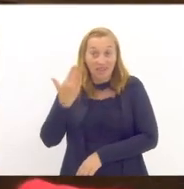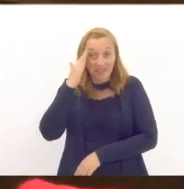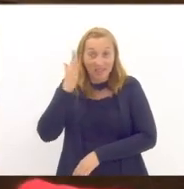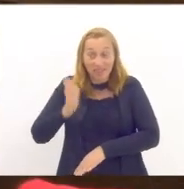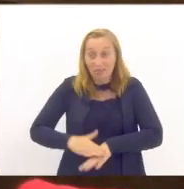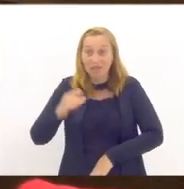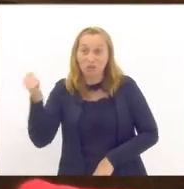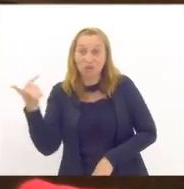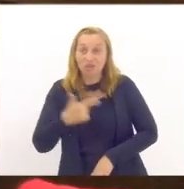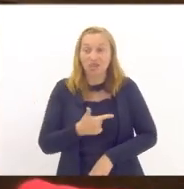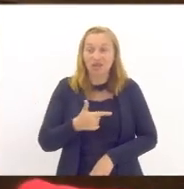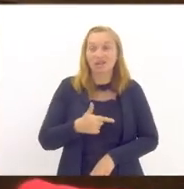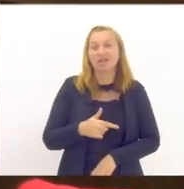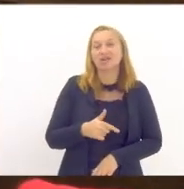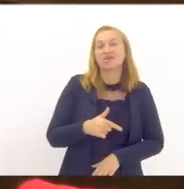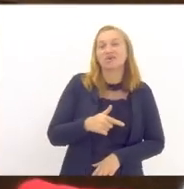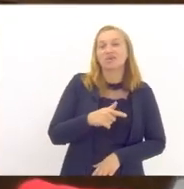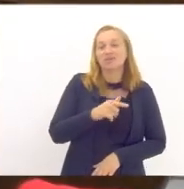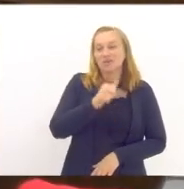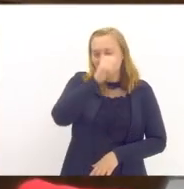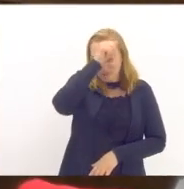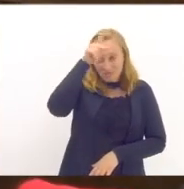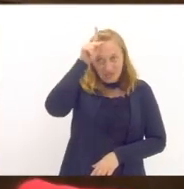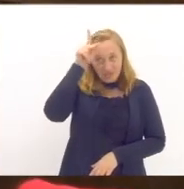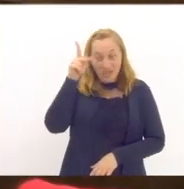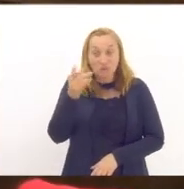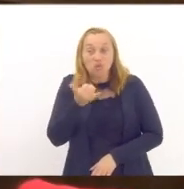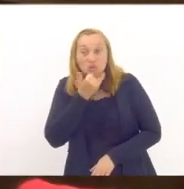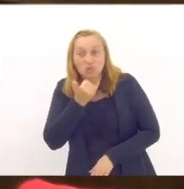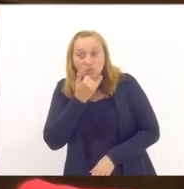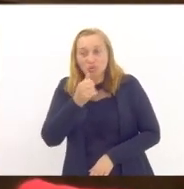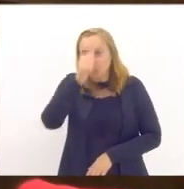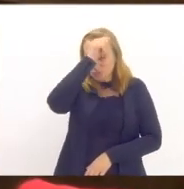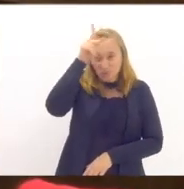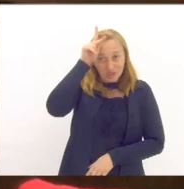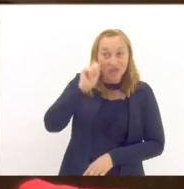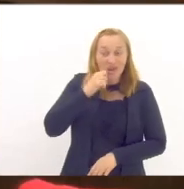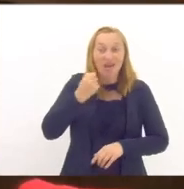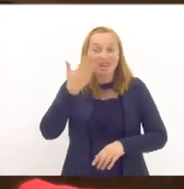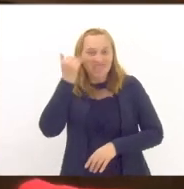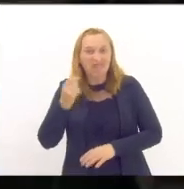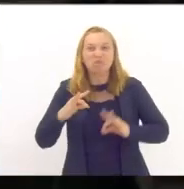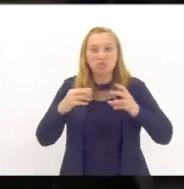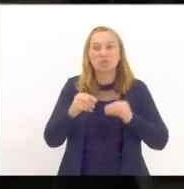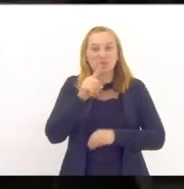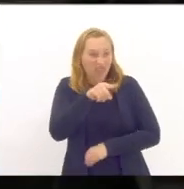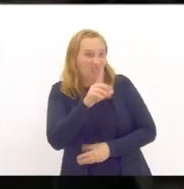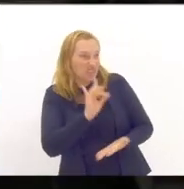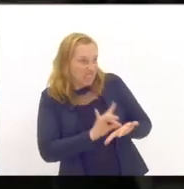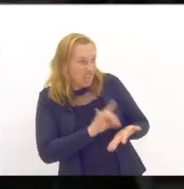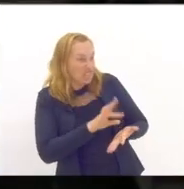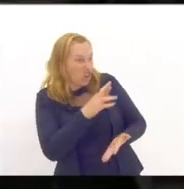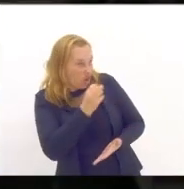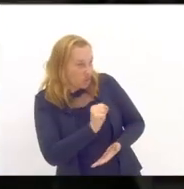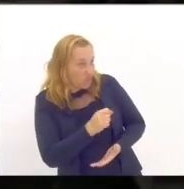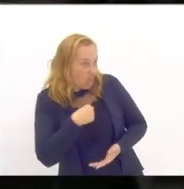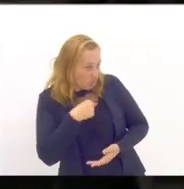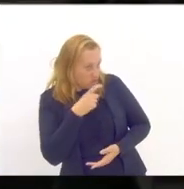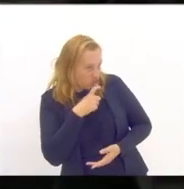todo respeito ao Eduardo Paes, mas ele sabe tudo. Não é verdade, Rosa? Não falei nenhuma mentira.